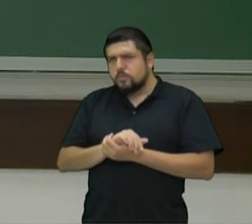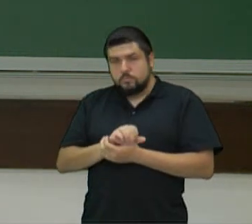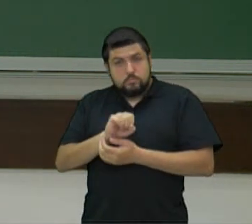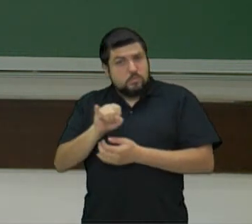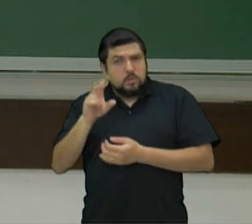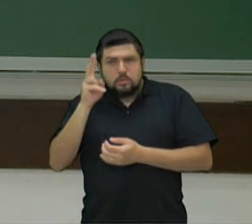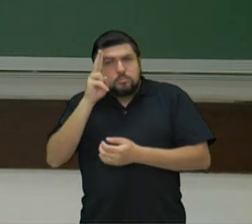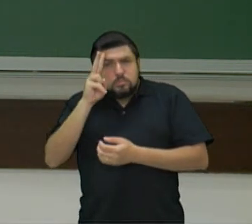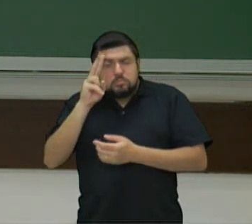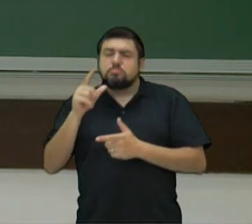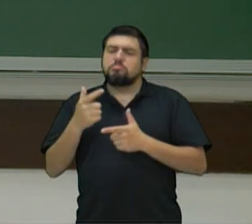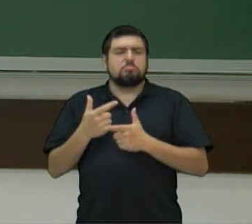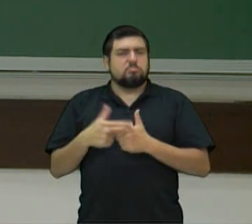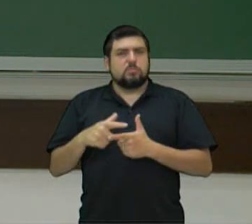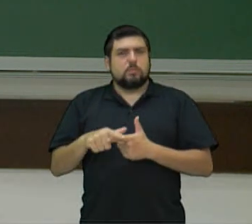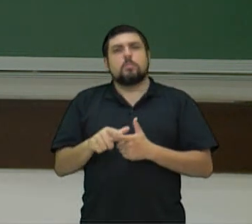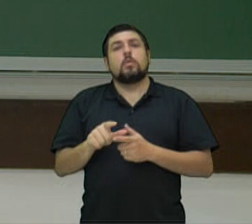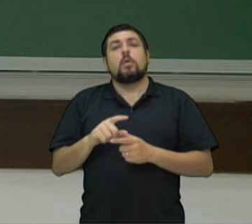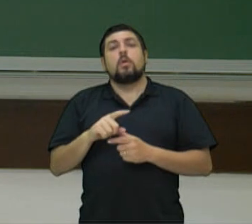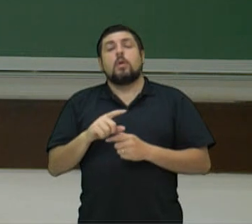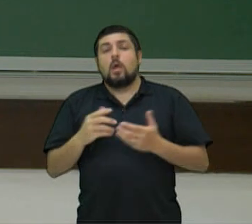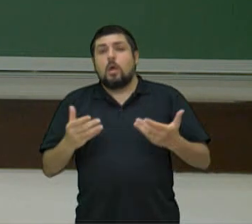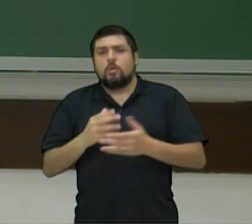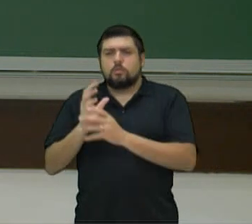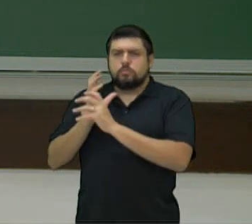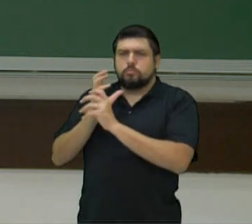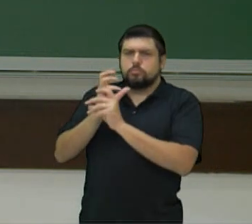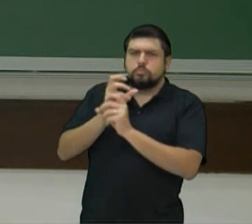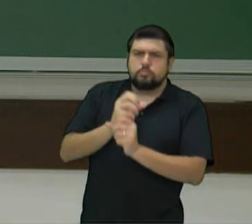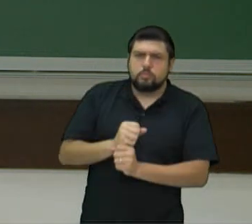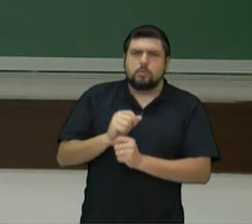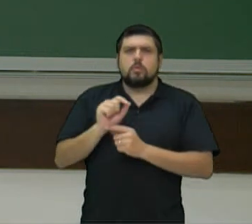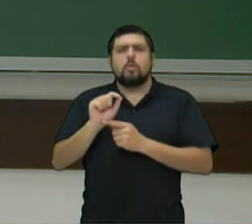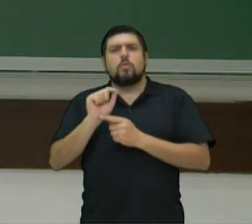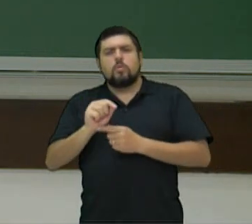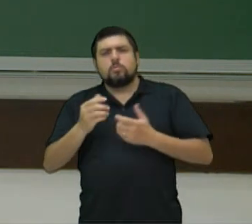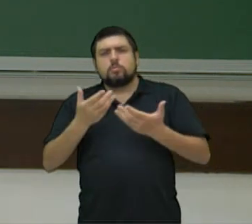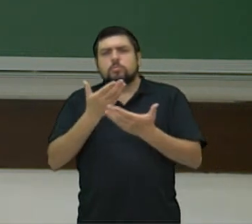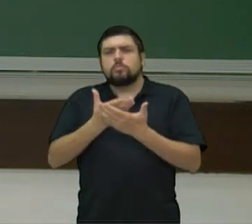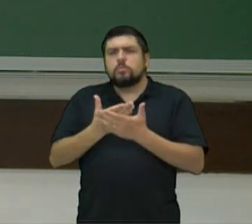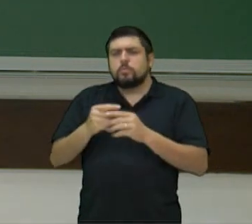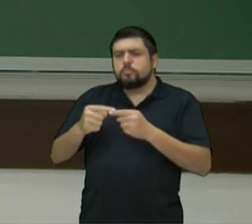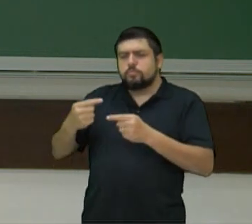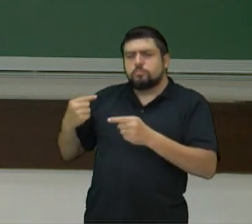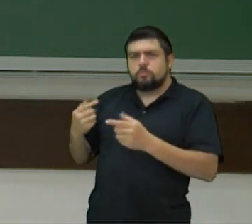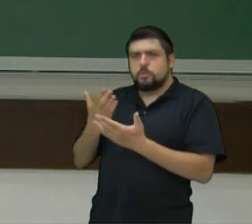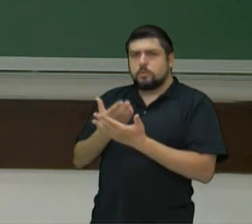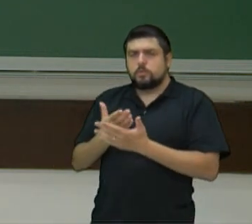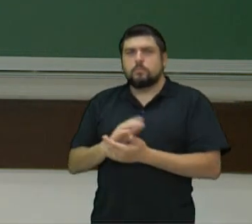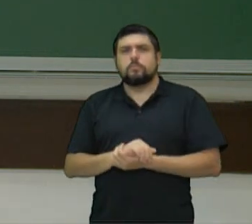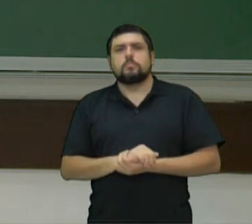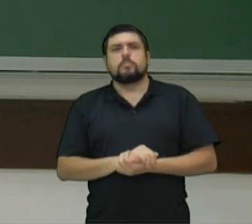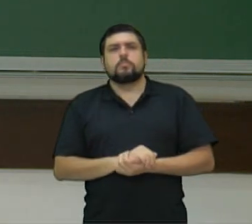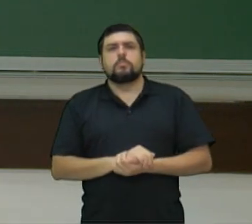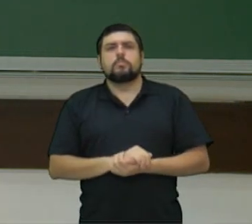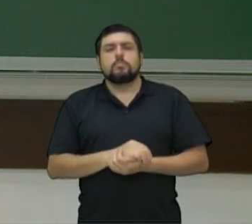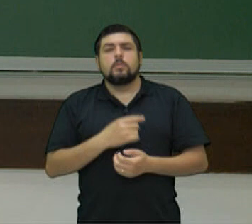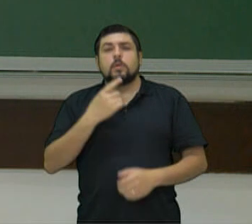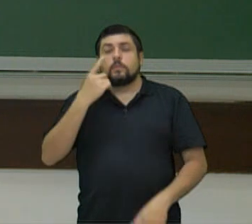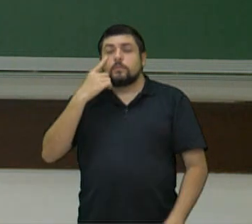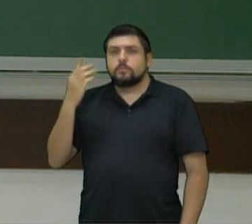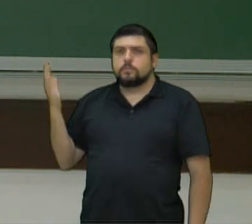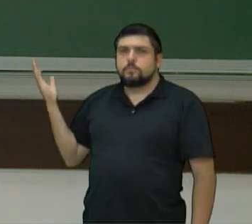lembre, não tem problema, nós vamos fazer uma revisão agora, vou falar um pouquinho sobre o que nós estudamos na aula passada. Então vejam lá, ó.